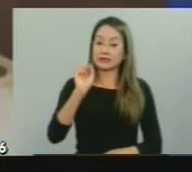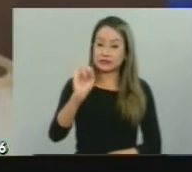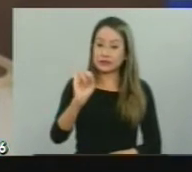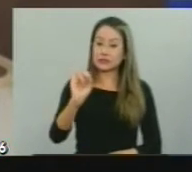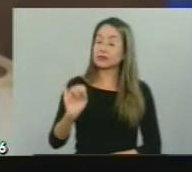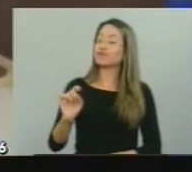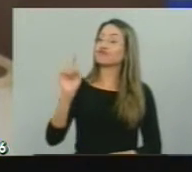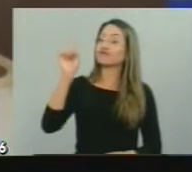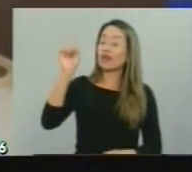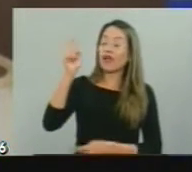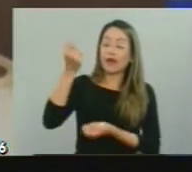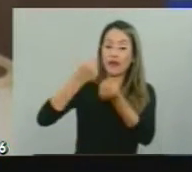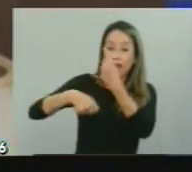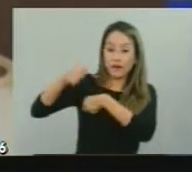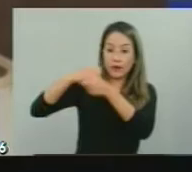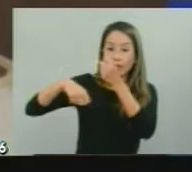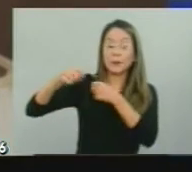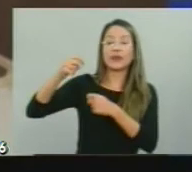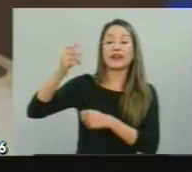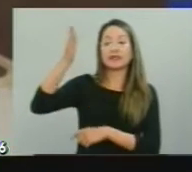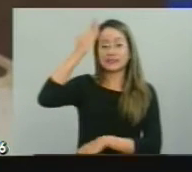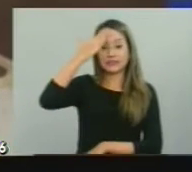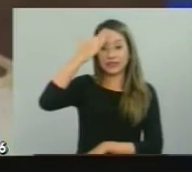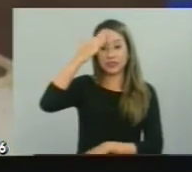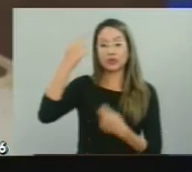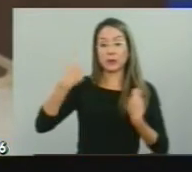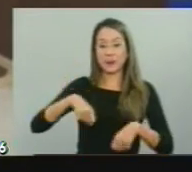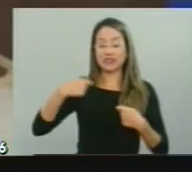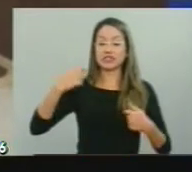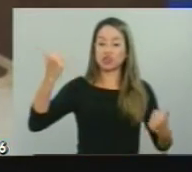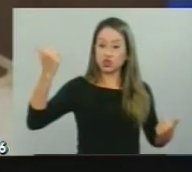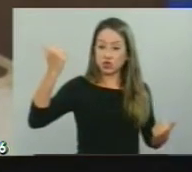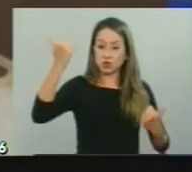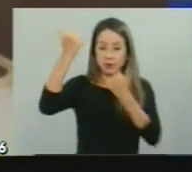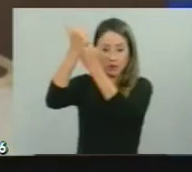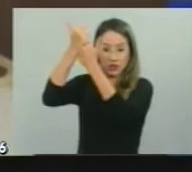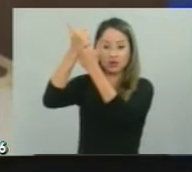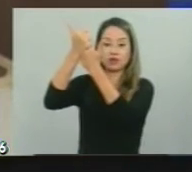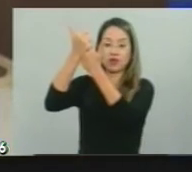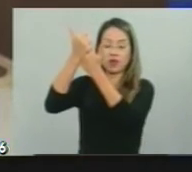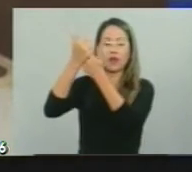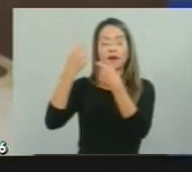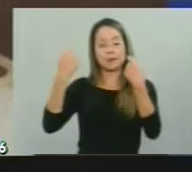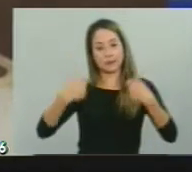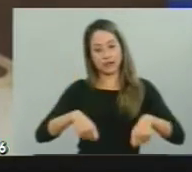economia entende que alguém deve ser substituído, assim o será.